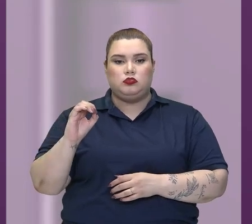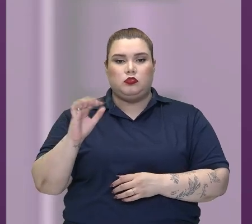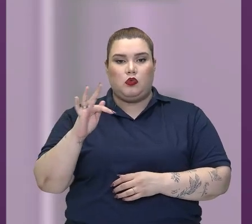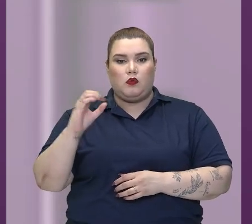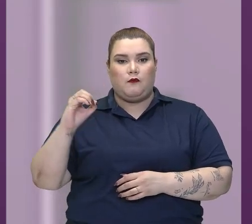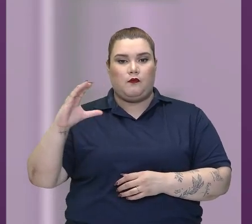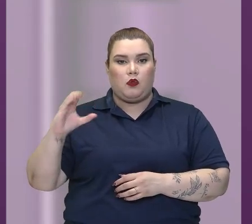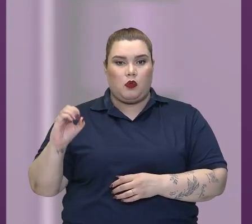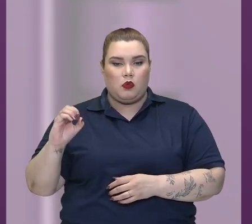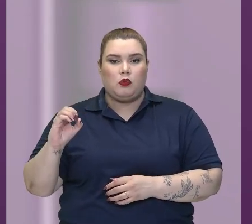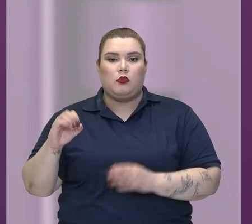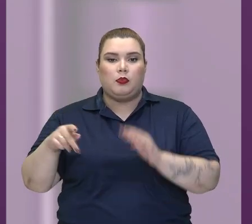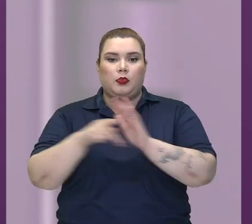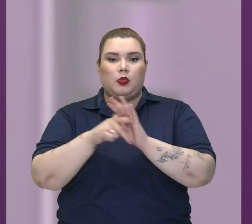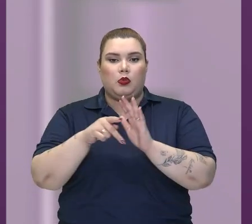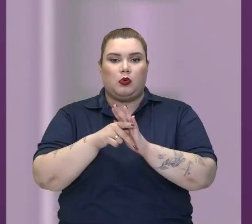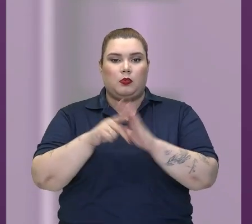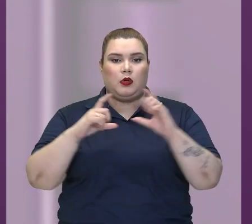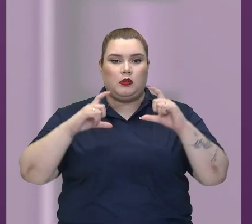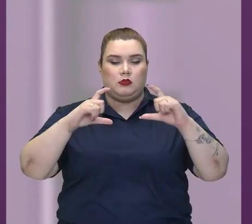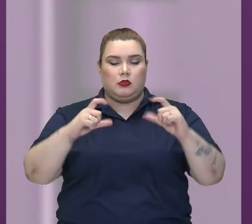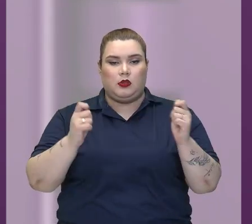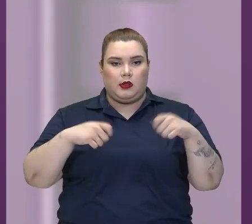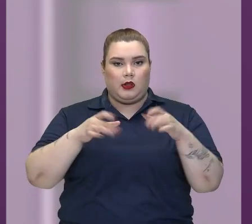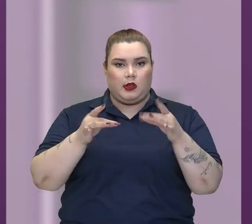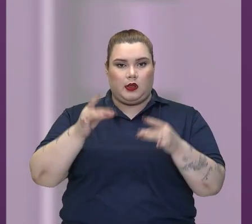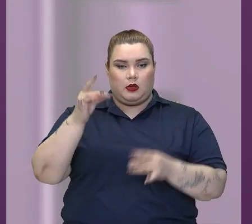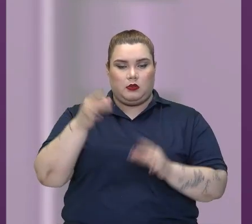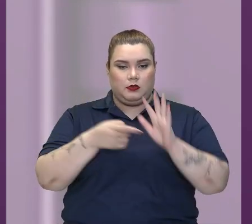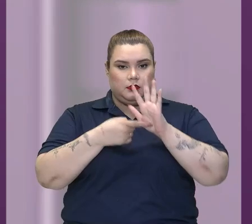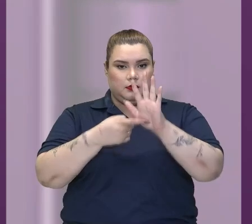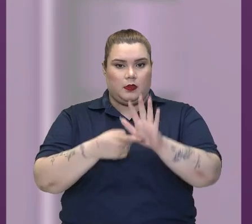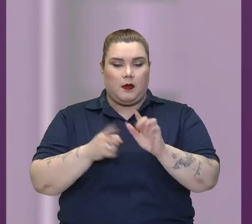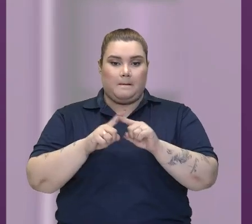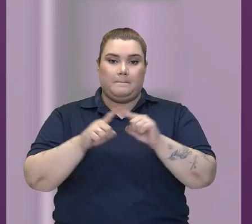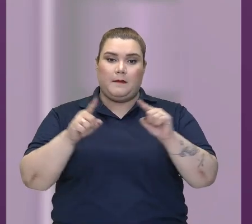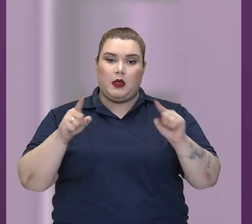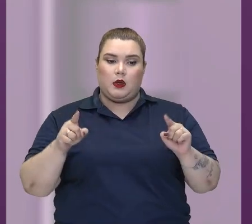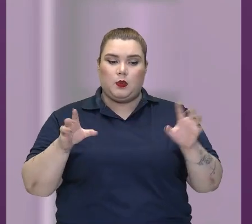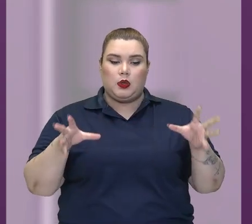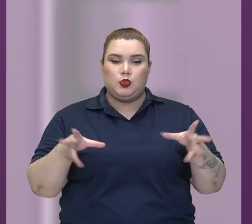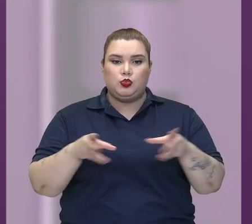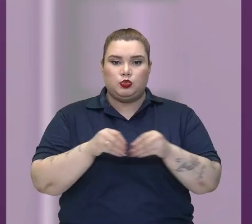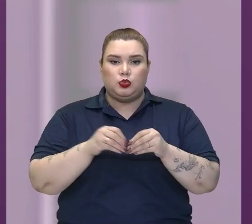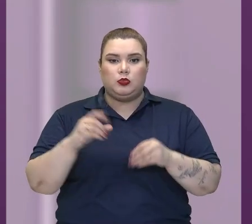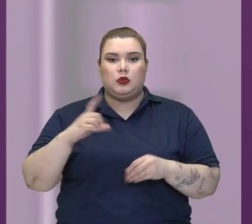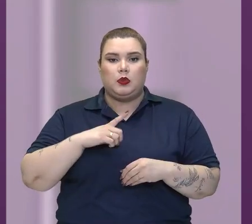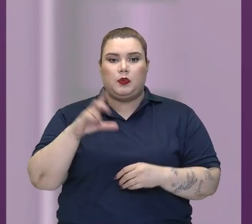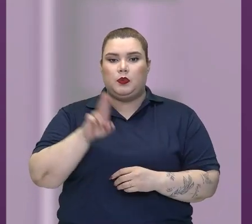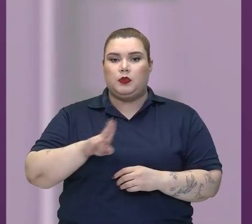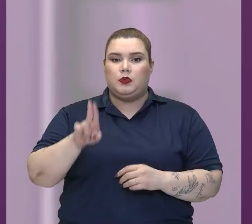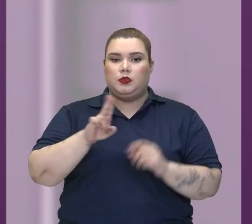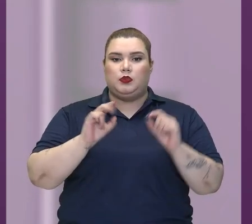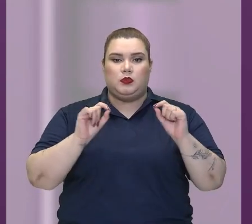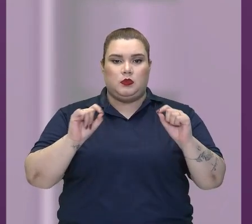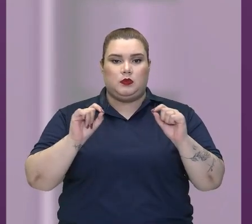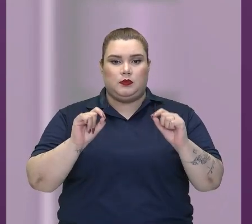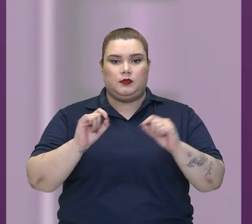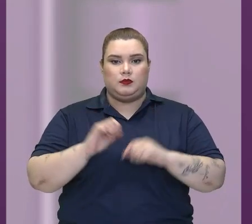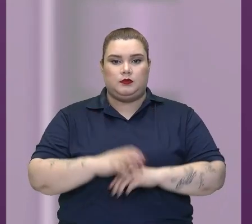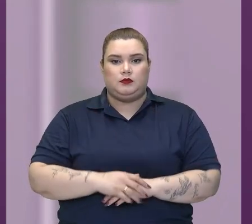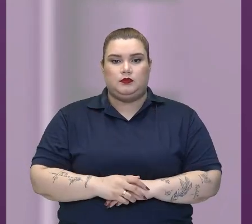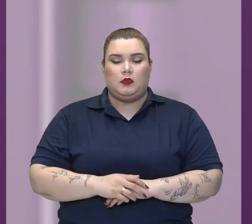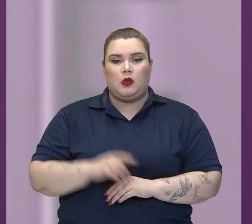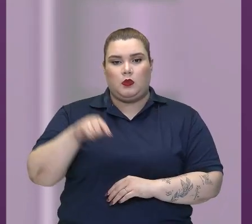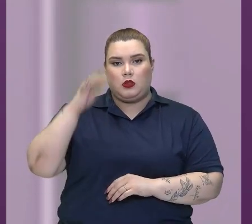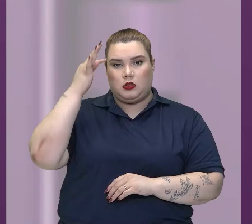isso com cuidado, né? Mas, em resumo, a gente vai utilizar aqui, tá, o teorema